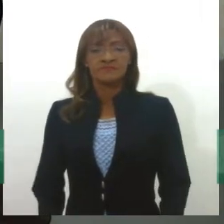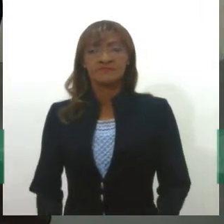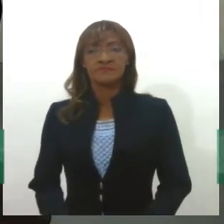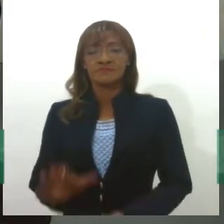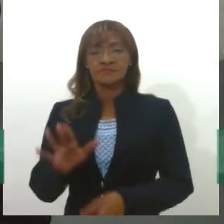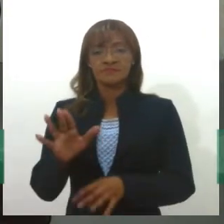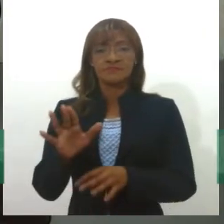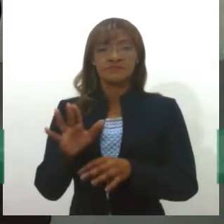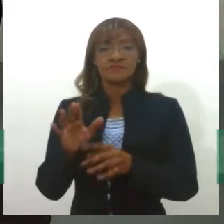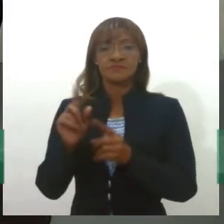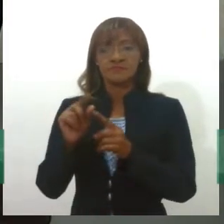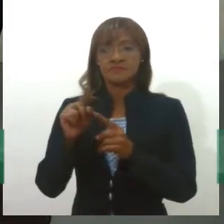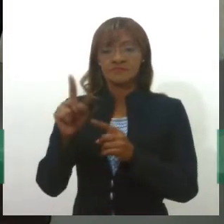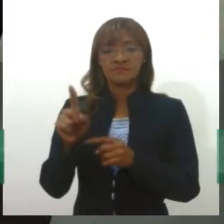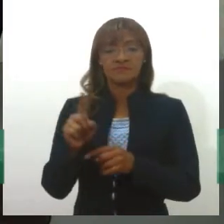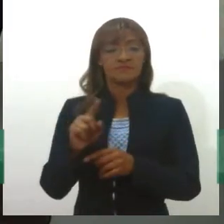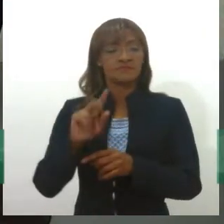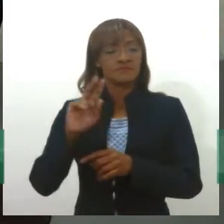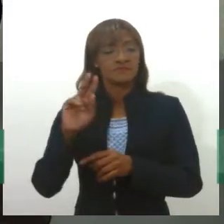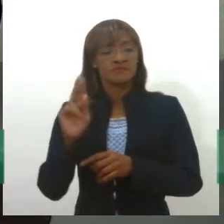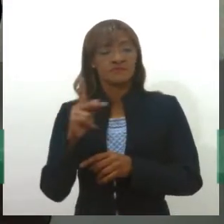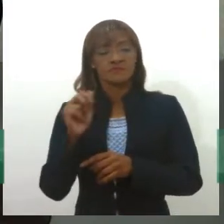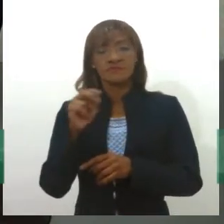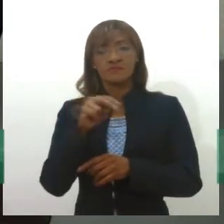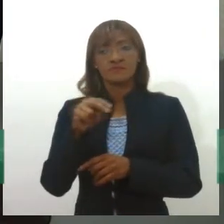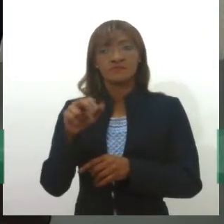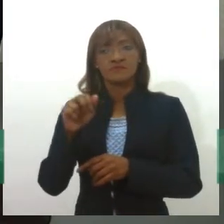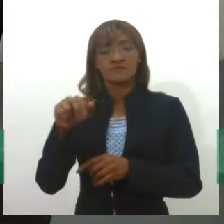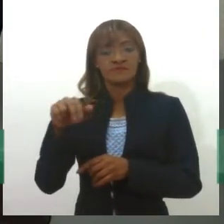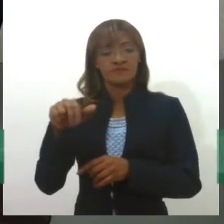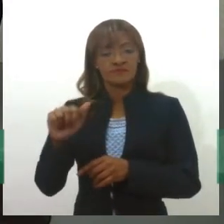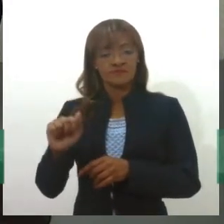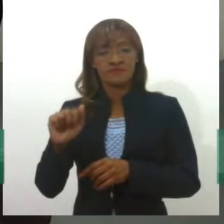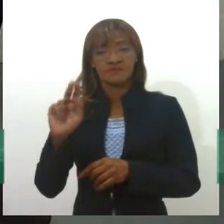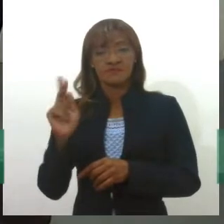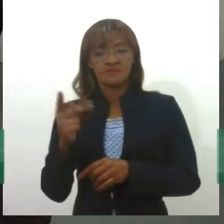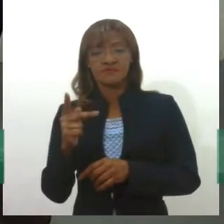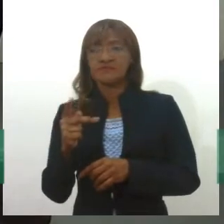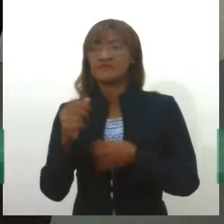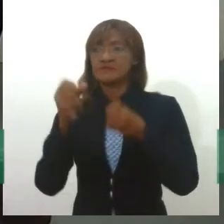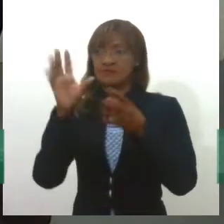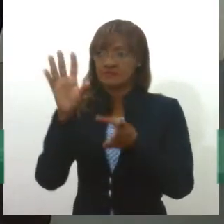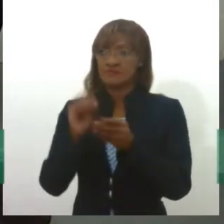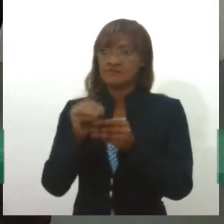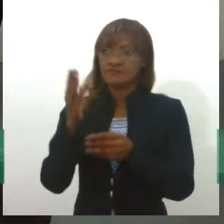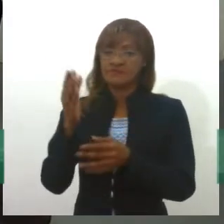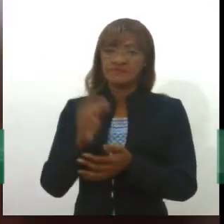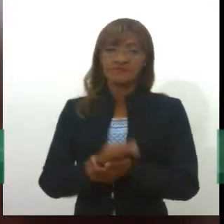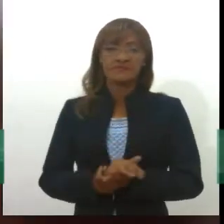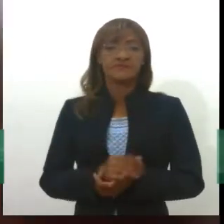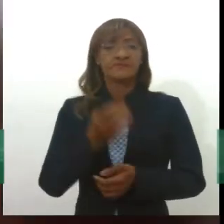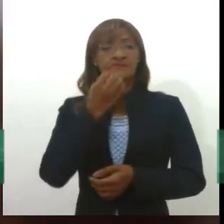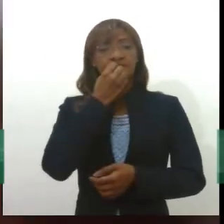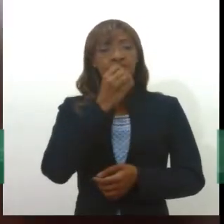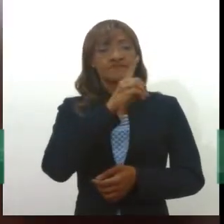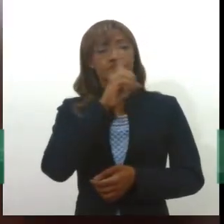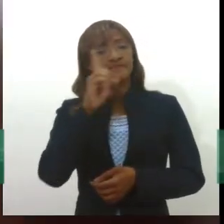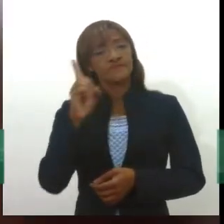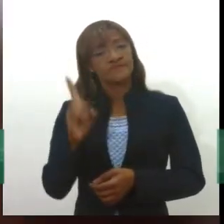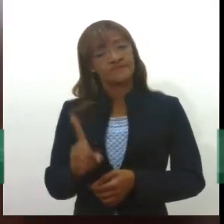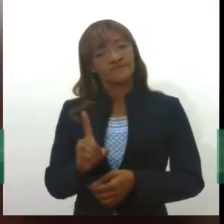com Nivete, Hanna, faça uma breve avaliação das eleições aí 2020. Bom dia. Bom